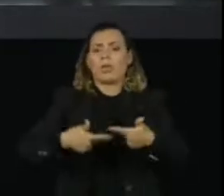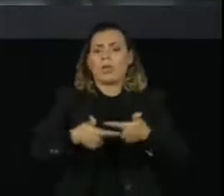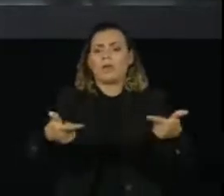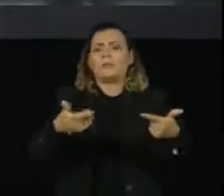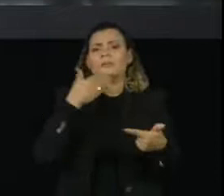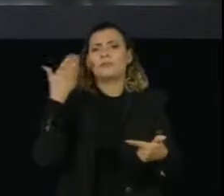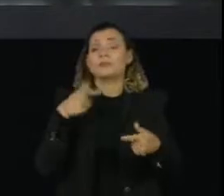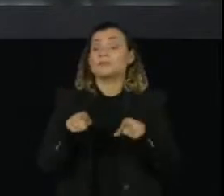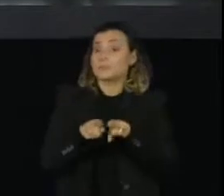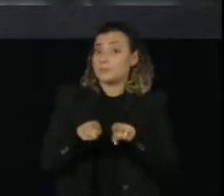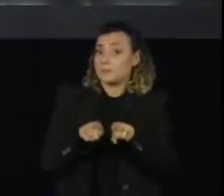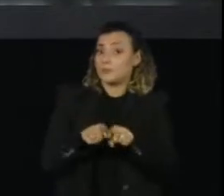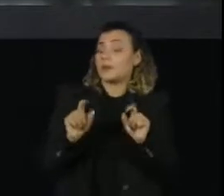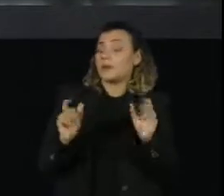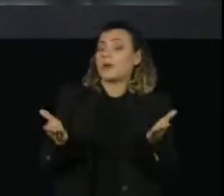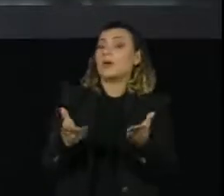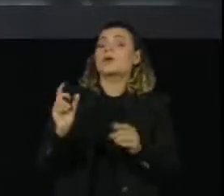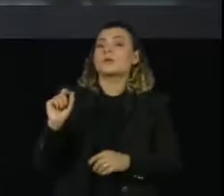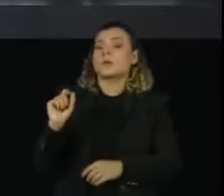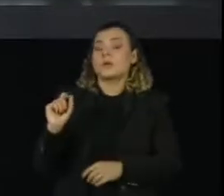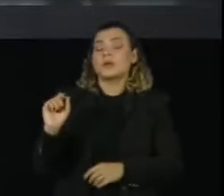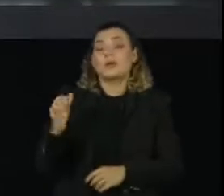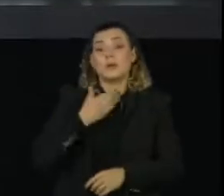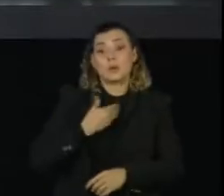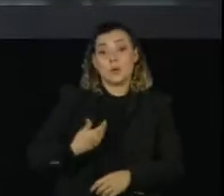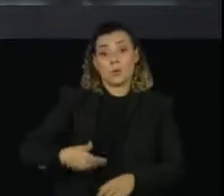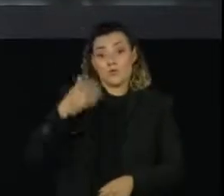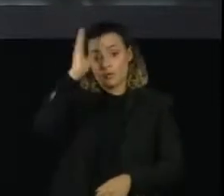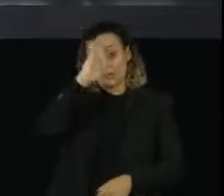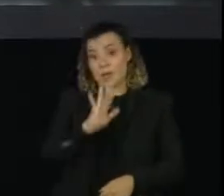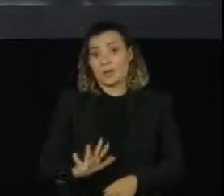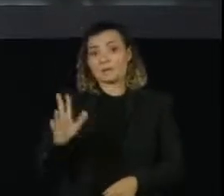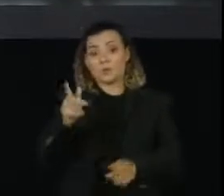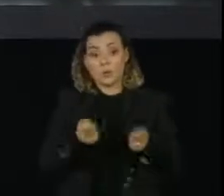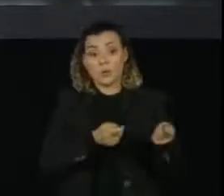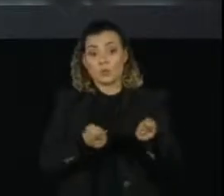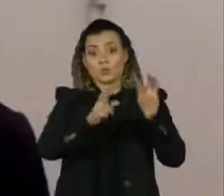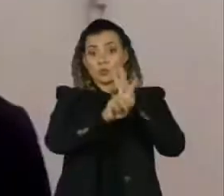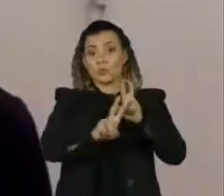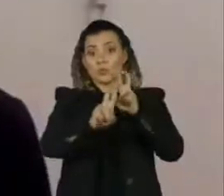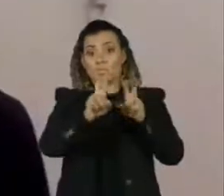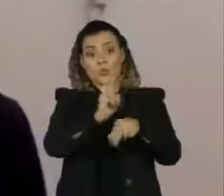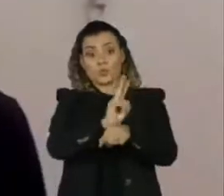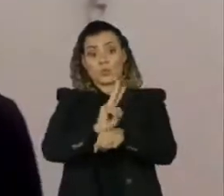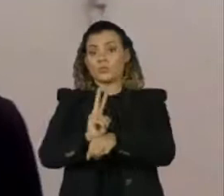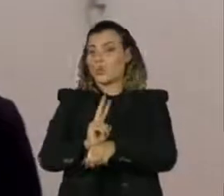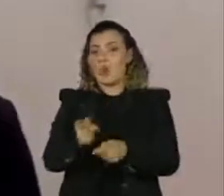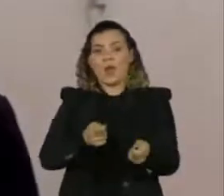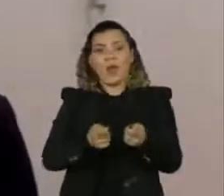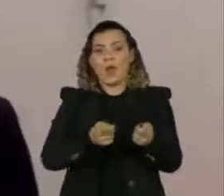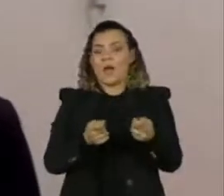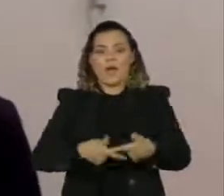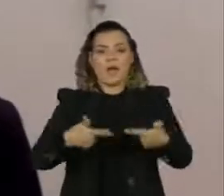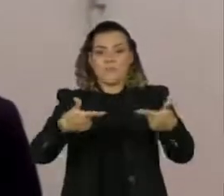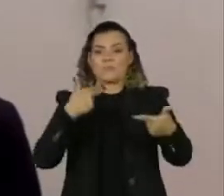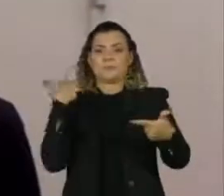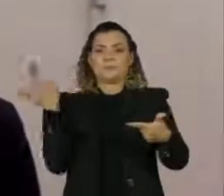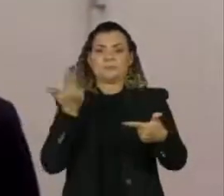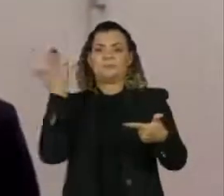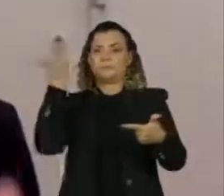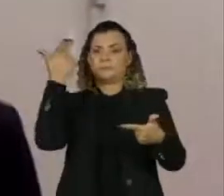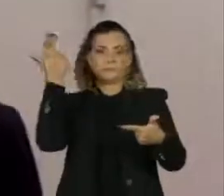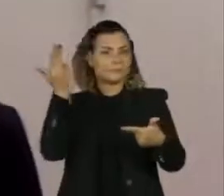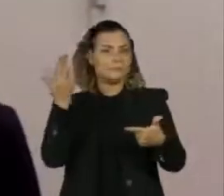enfraquecimento da capacidade do Estado brasileiro fiscalizar e controlar essas armas. né? Com o exército com a sua área de